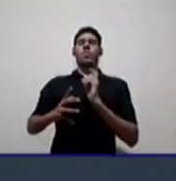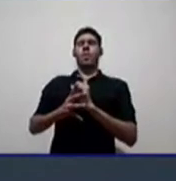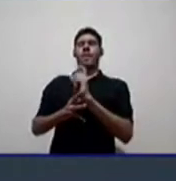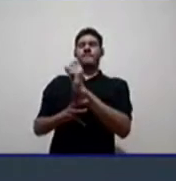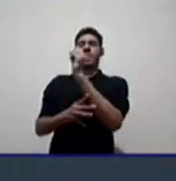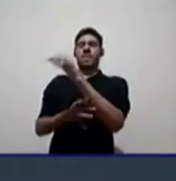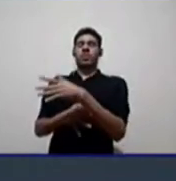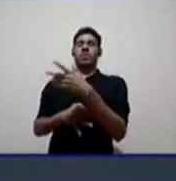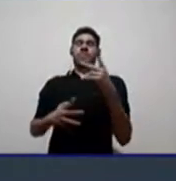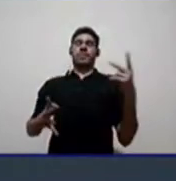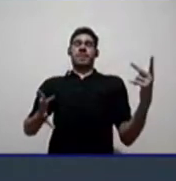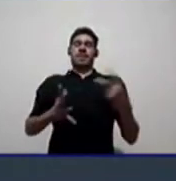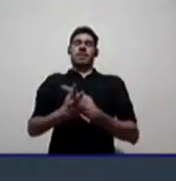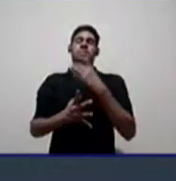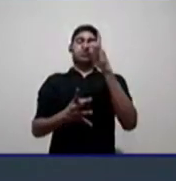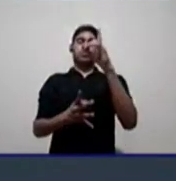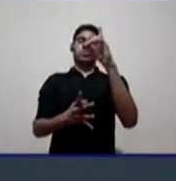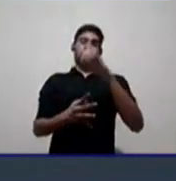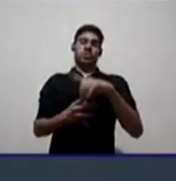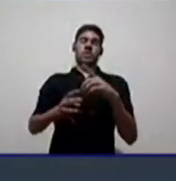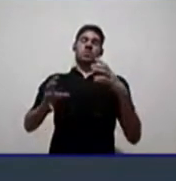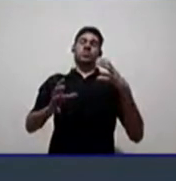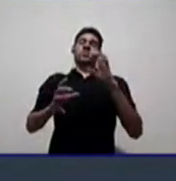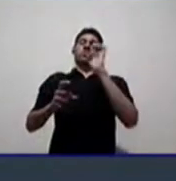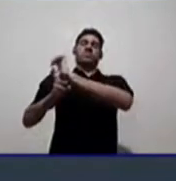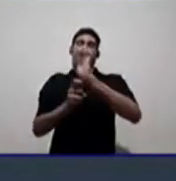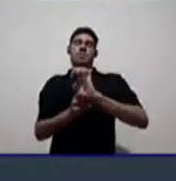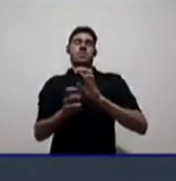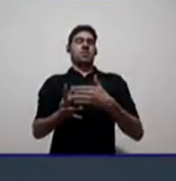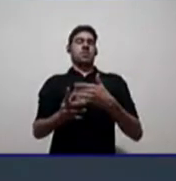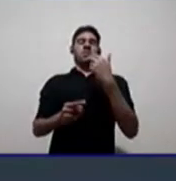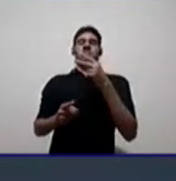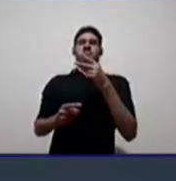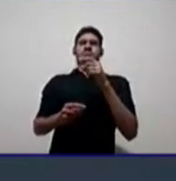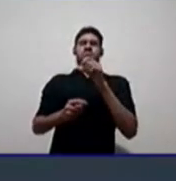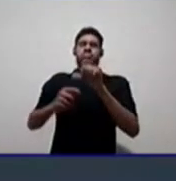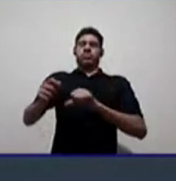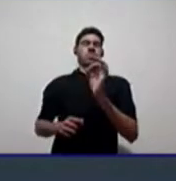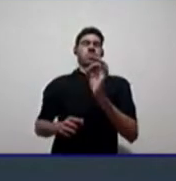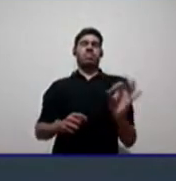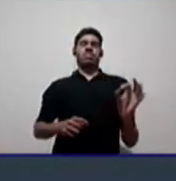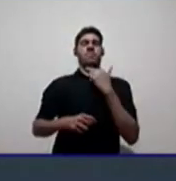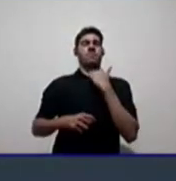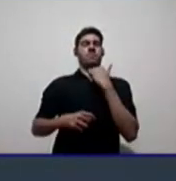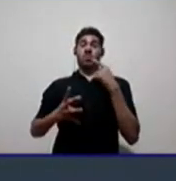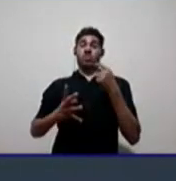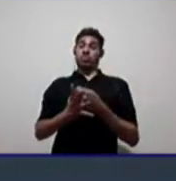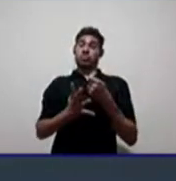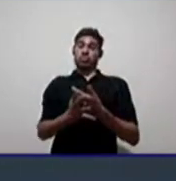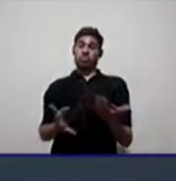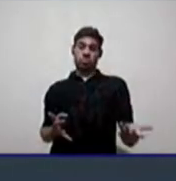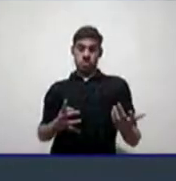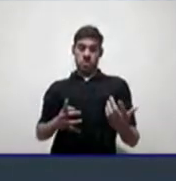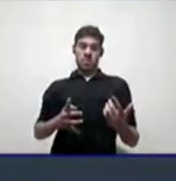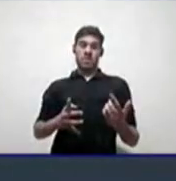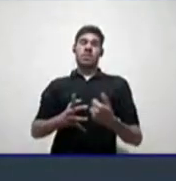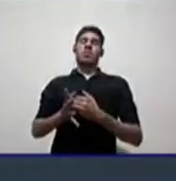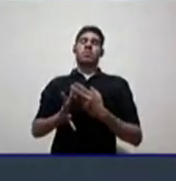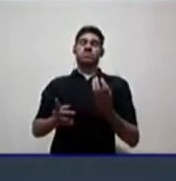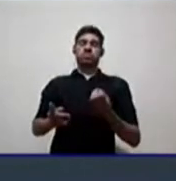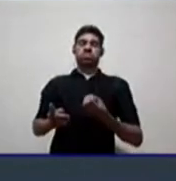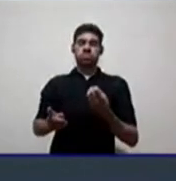na conta de diretório estadual não pode lá remanescer, sob pena de descumprimento por via oblíqua da